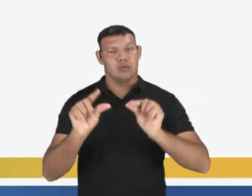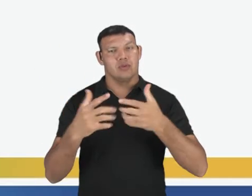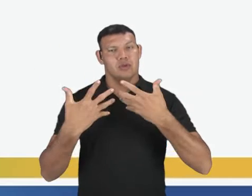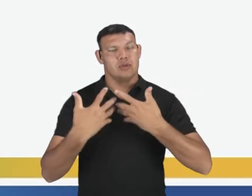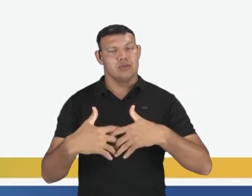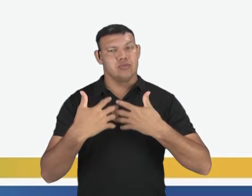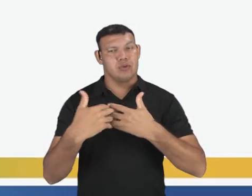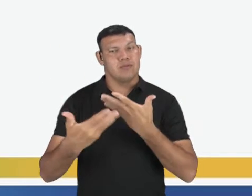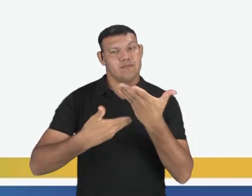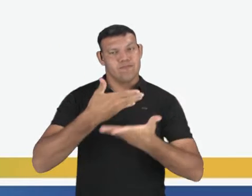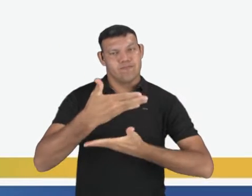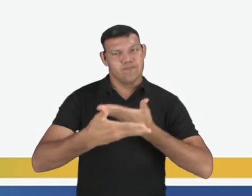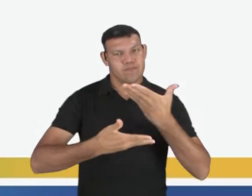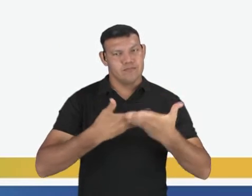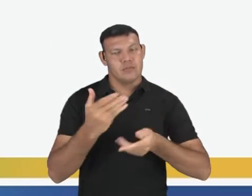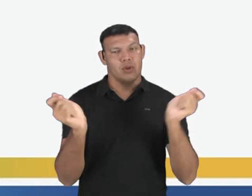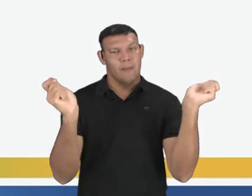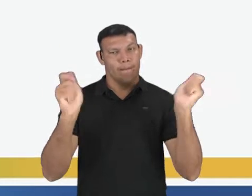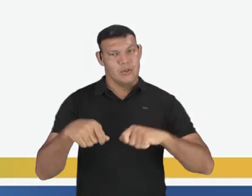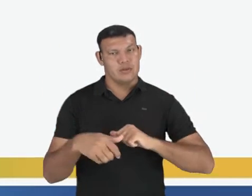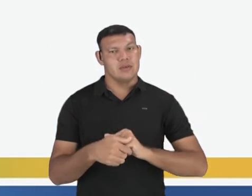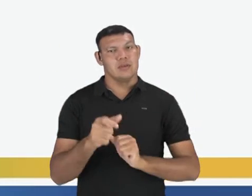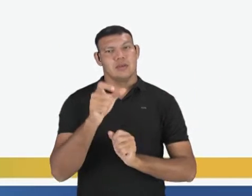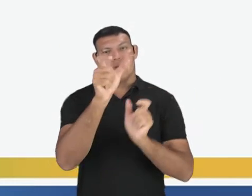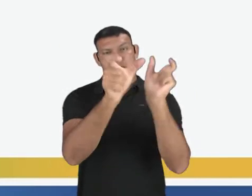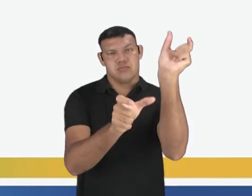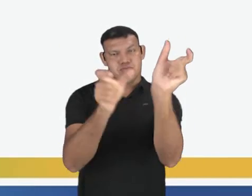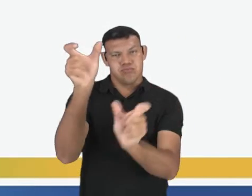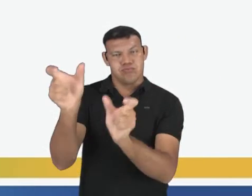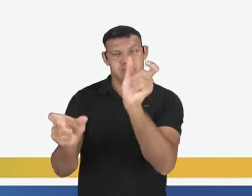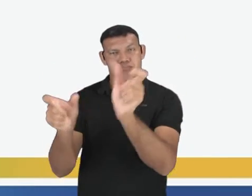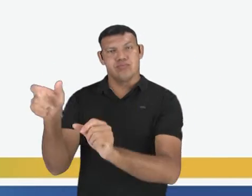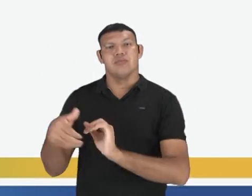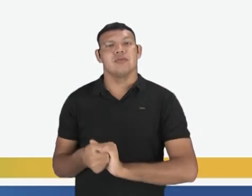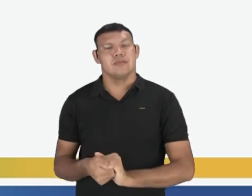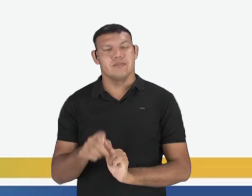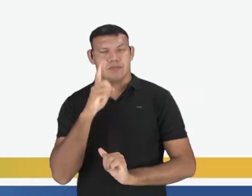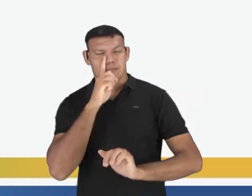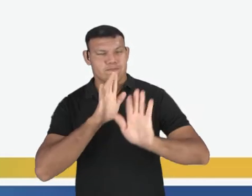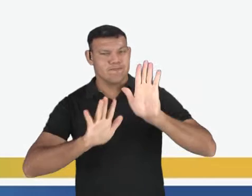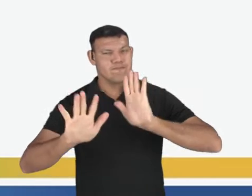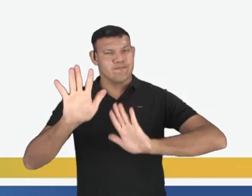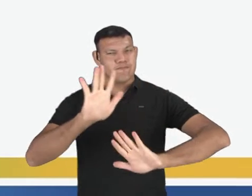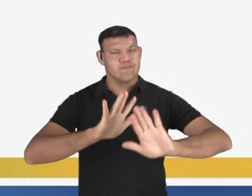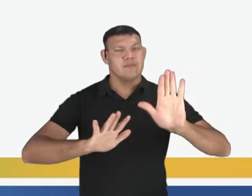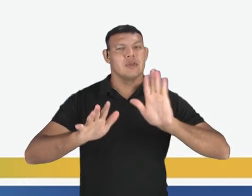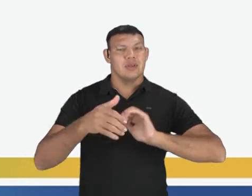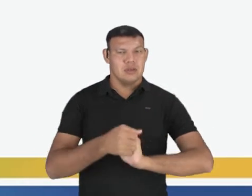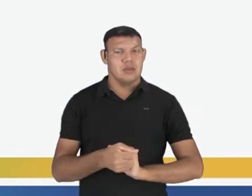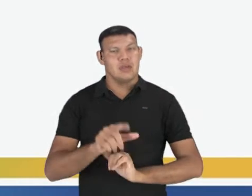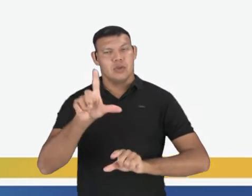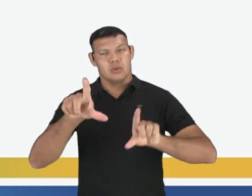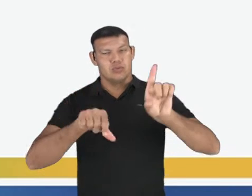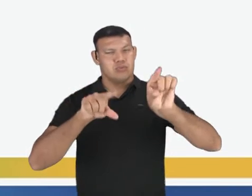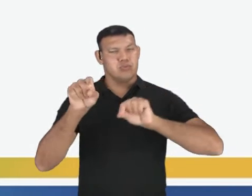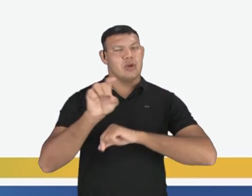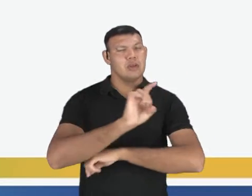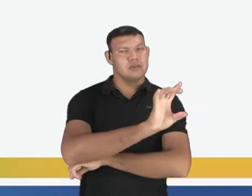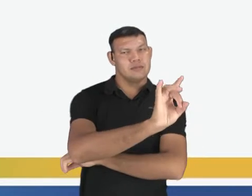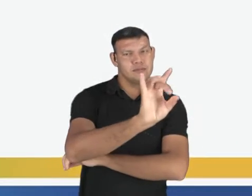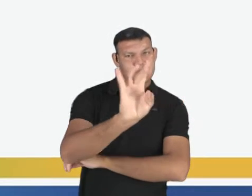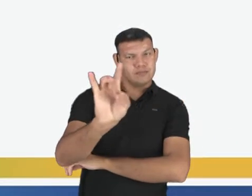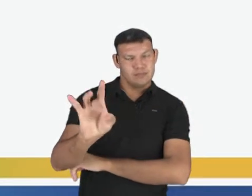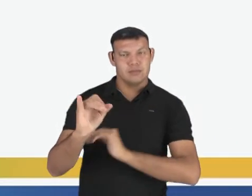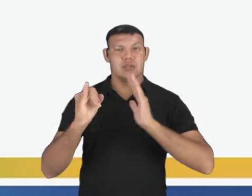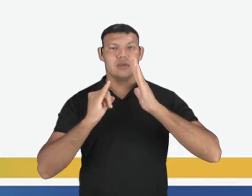das relações e permite aos indivíduos mitigar os riscos e contingências de suas escolhas.